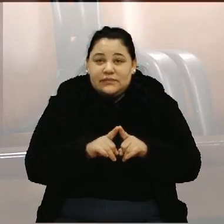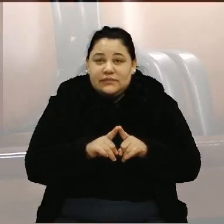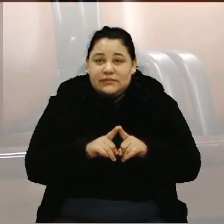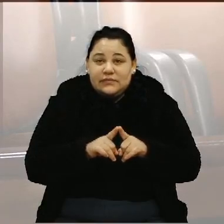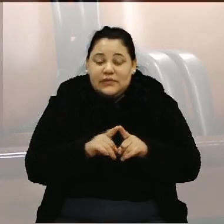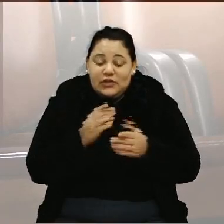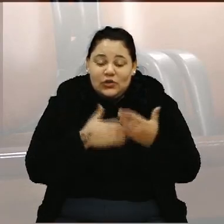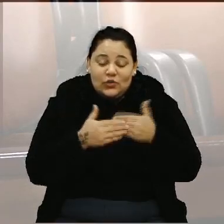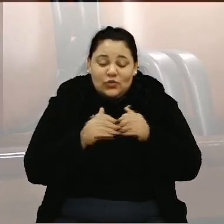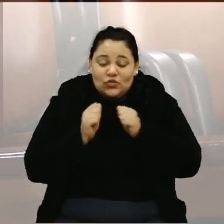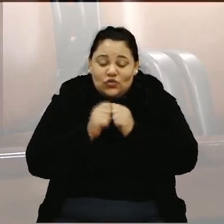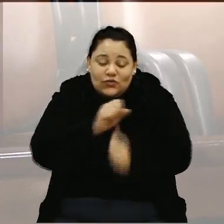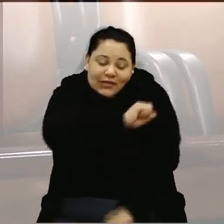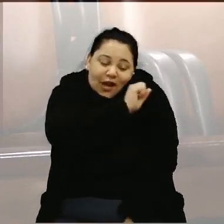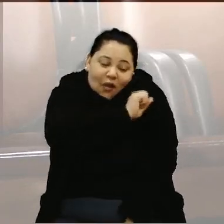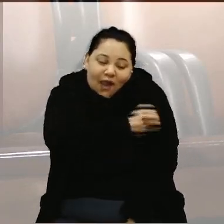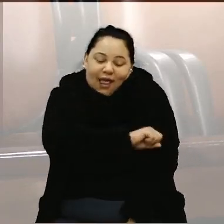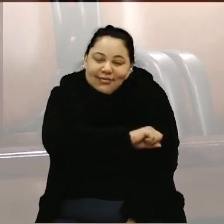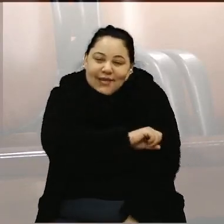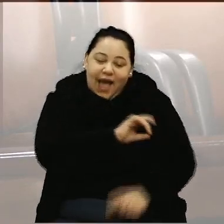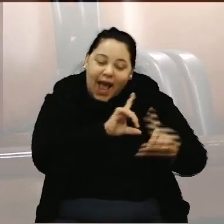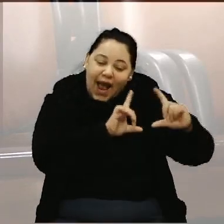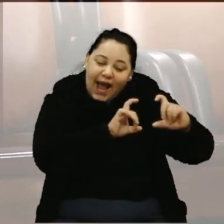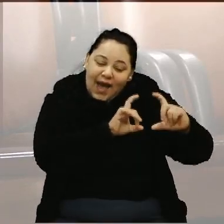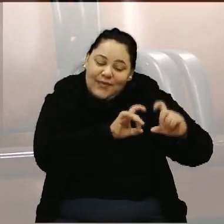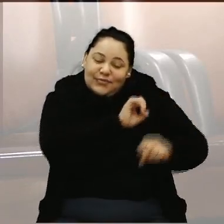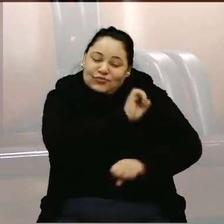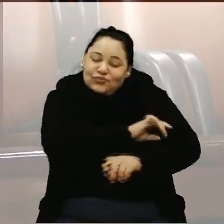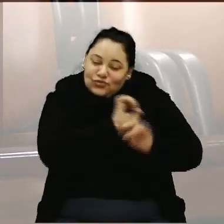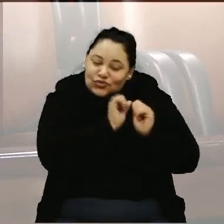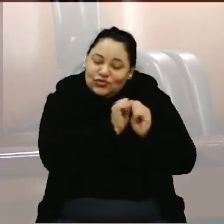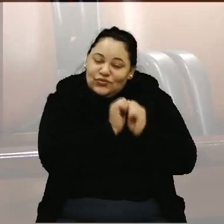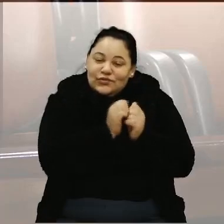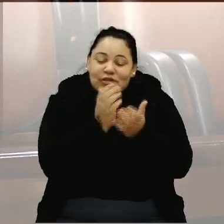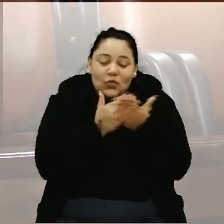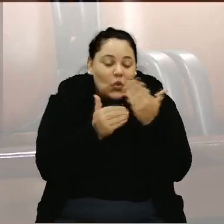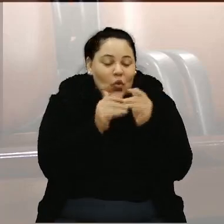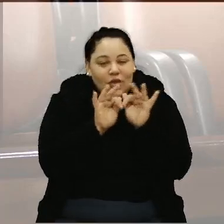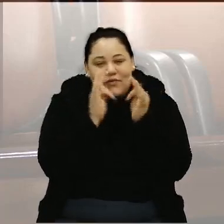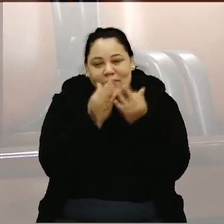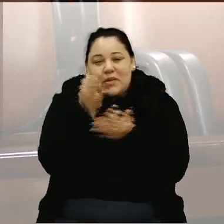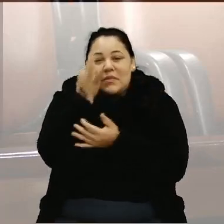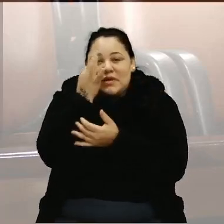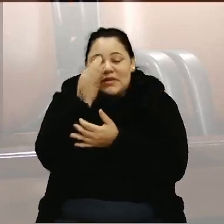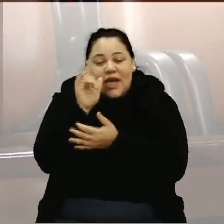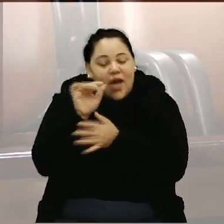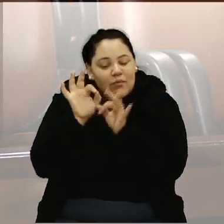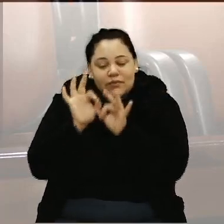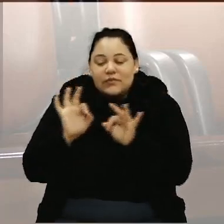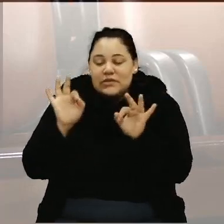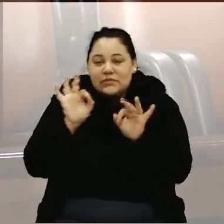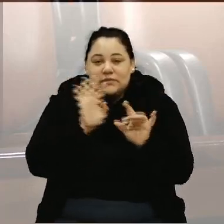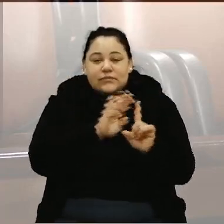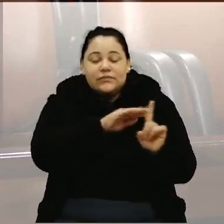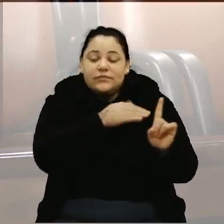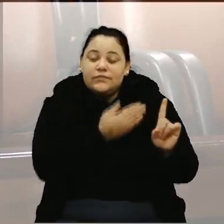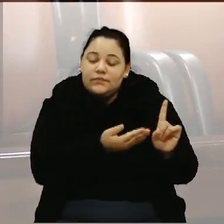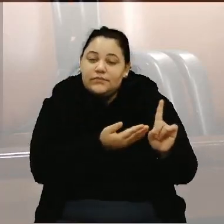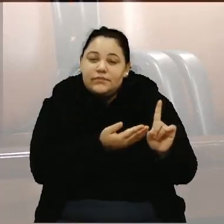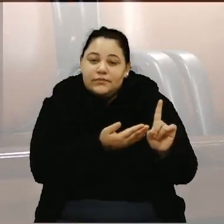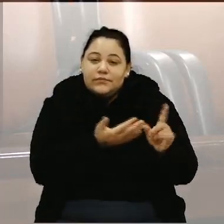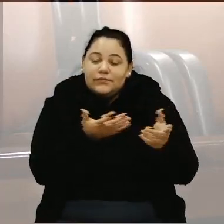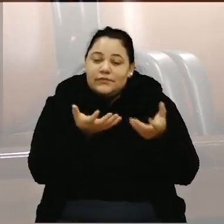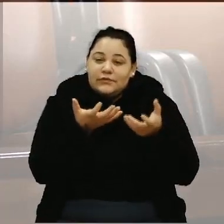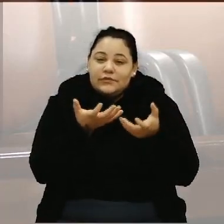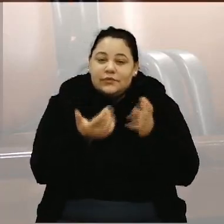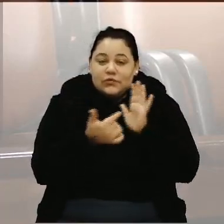todos os momentos da sua vida. Então, Maurício, Léo, os familiares, a mãe, o pai, o irmão, essa é uma simples homenagem. Mas eu queria eternizar do meu amigo